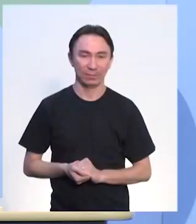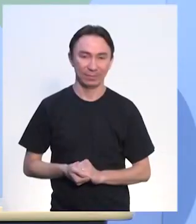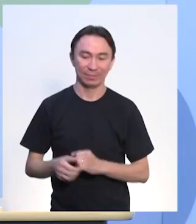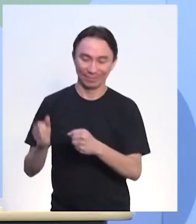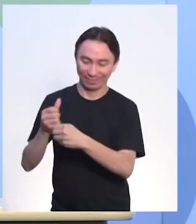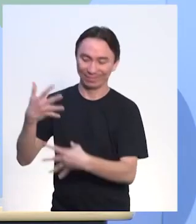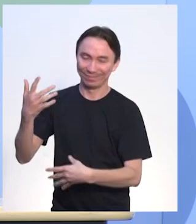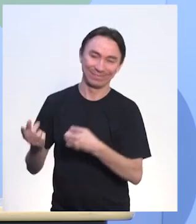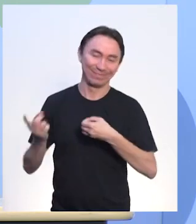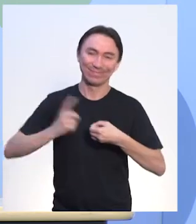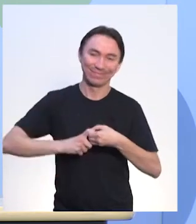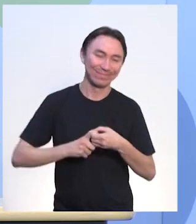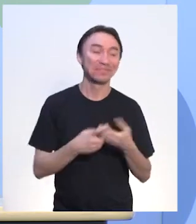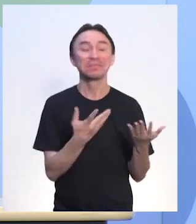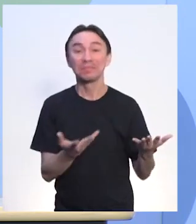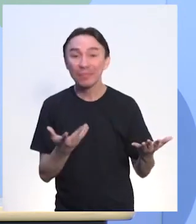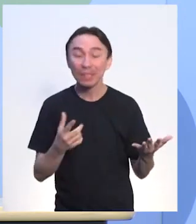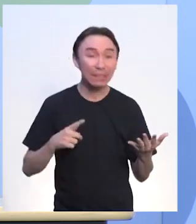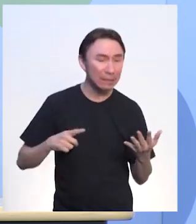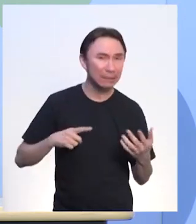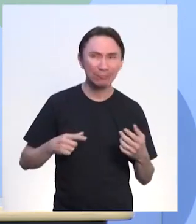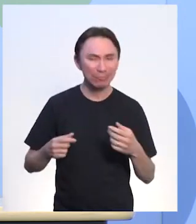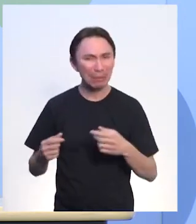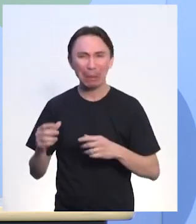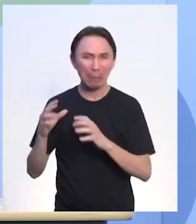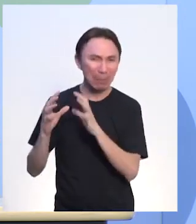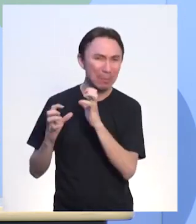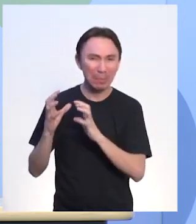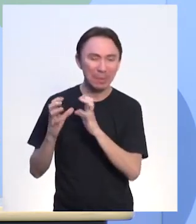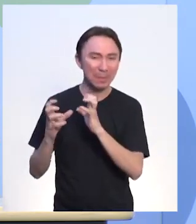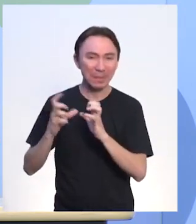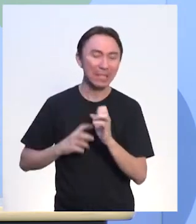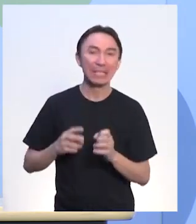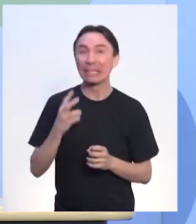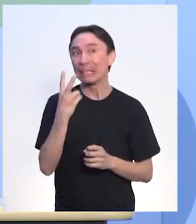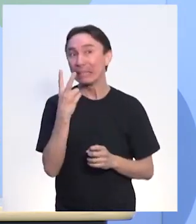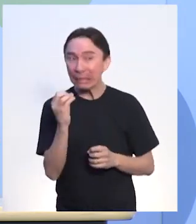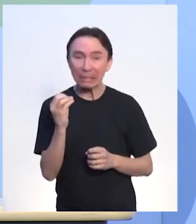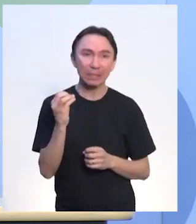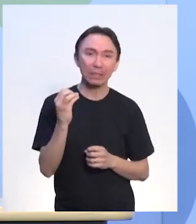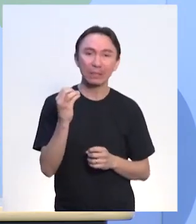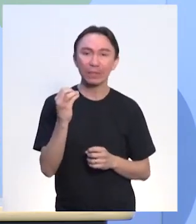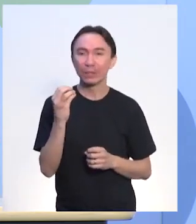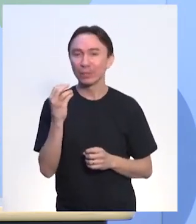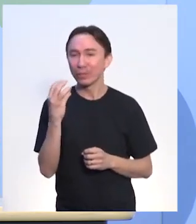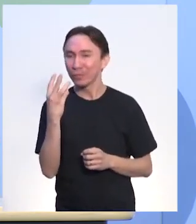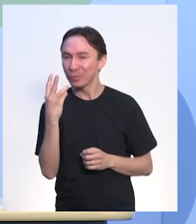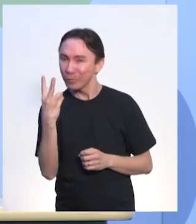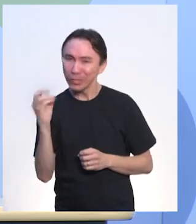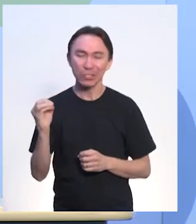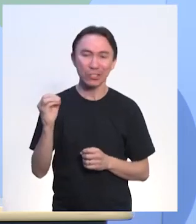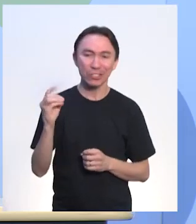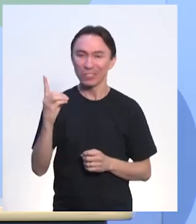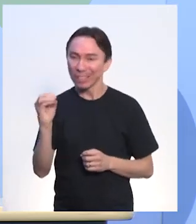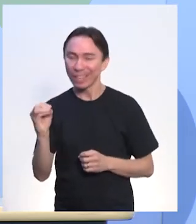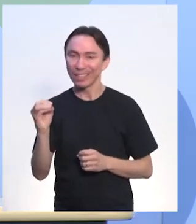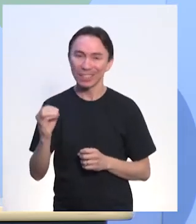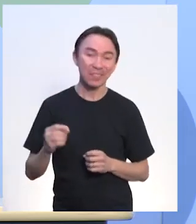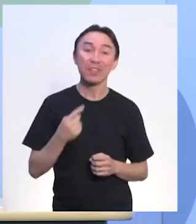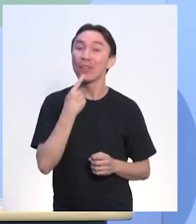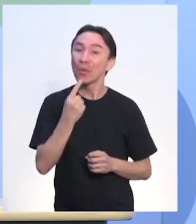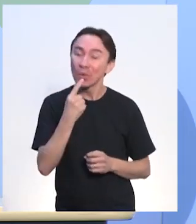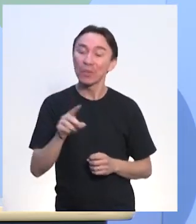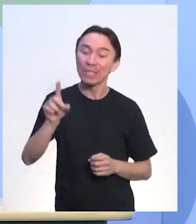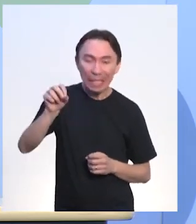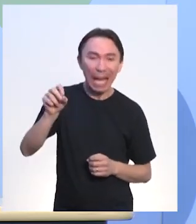Voltamos do chat. Professora Inês, teve uma briguinha entre 30, 20 e 10. Então, quem falou 10 foi Mariana, Yasmin,